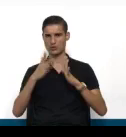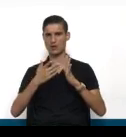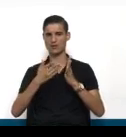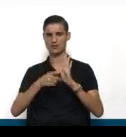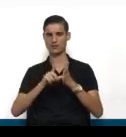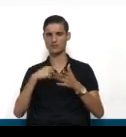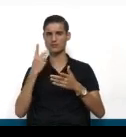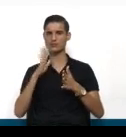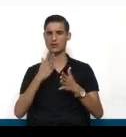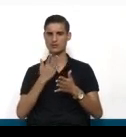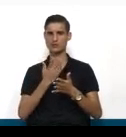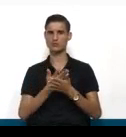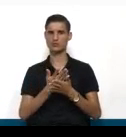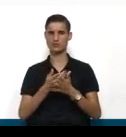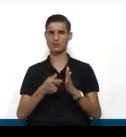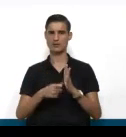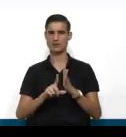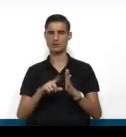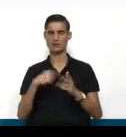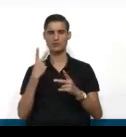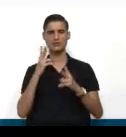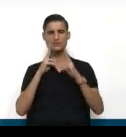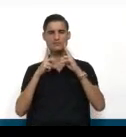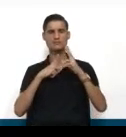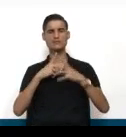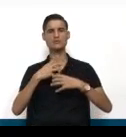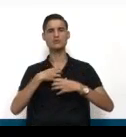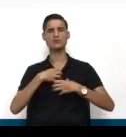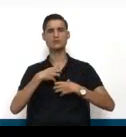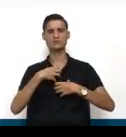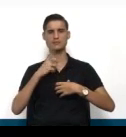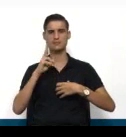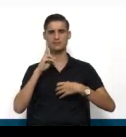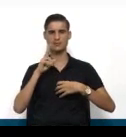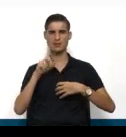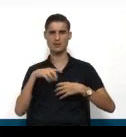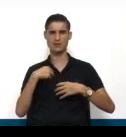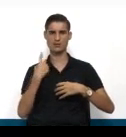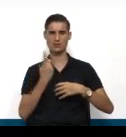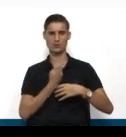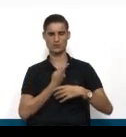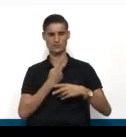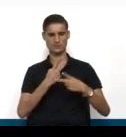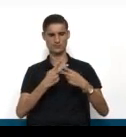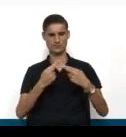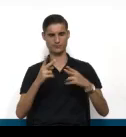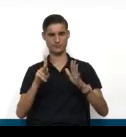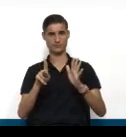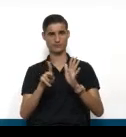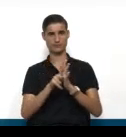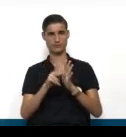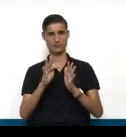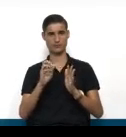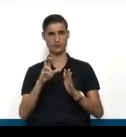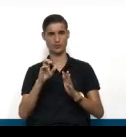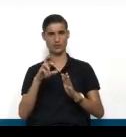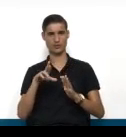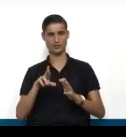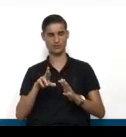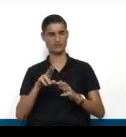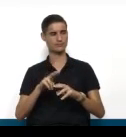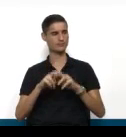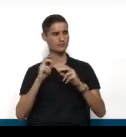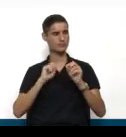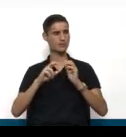gente já estudou anteriormente, nós temos esse formato aqui, que é a nossa função de Fourier. O que